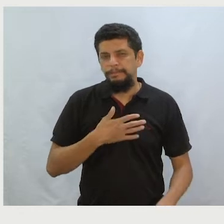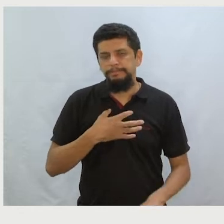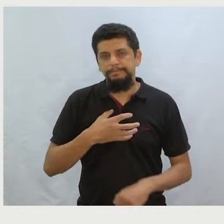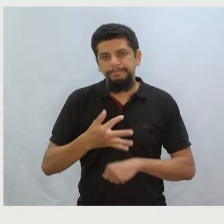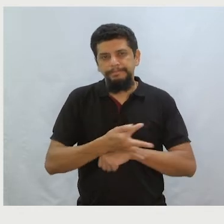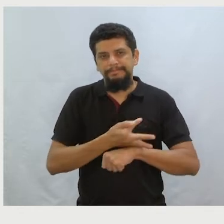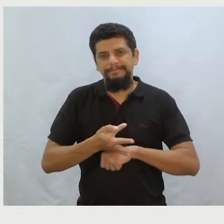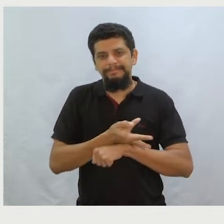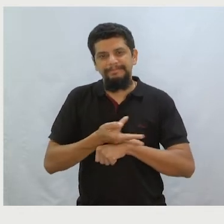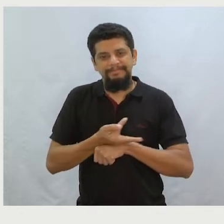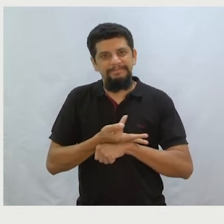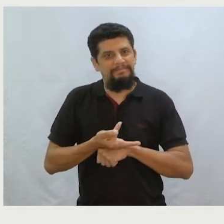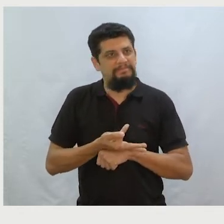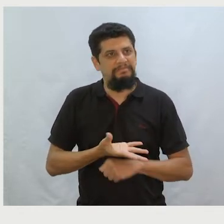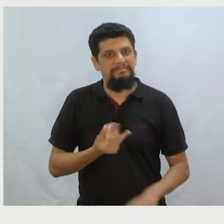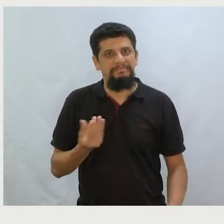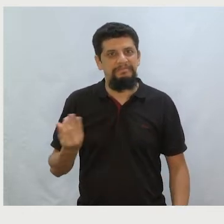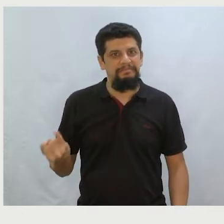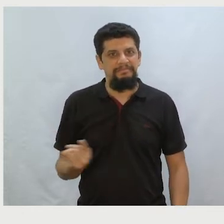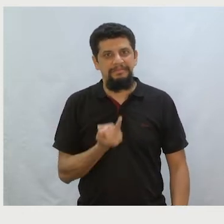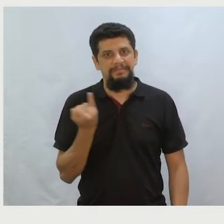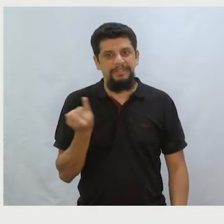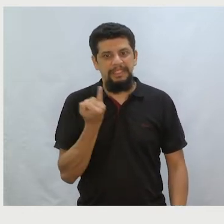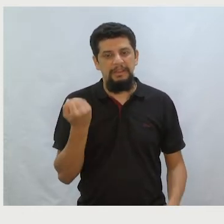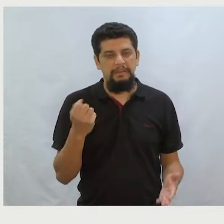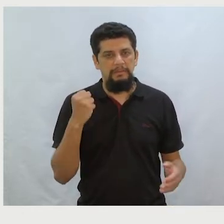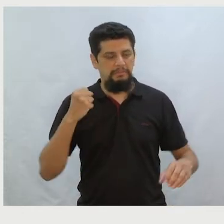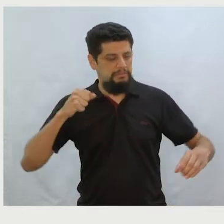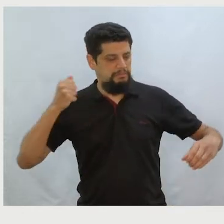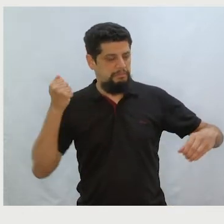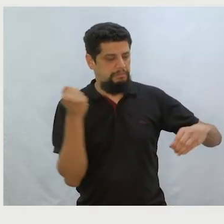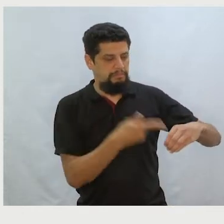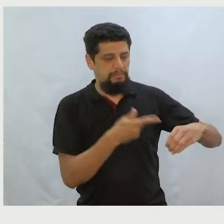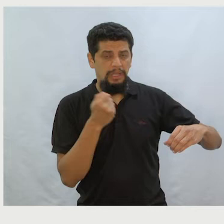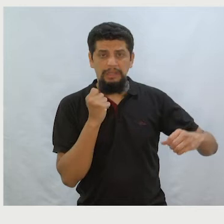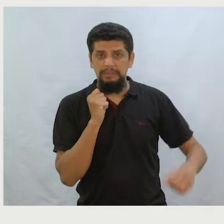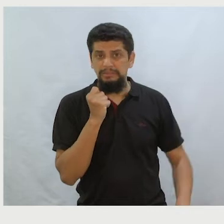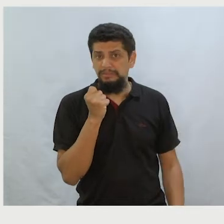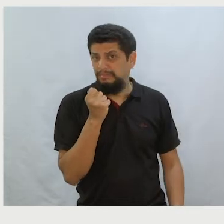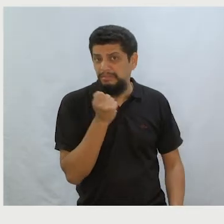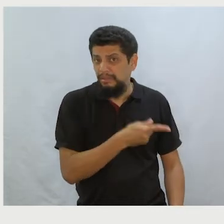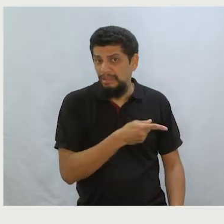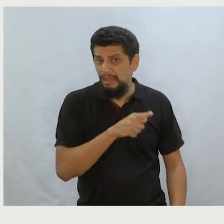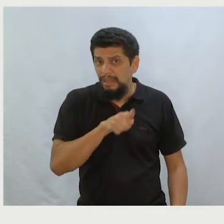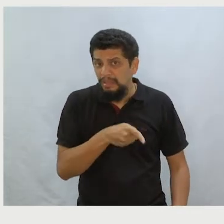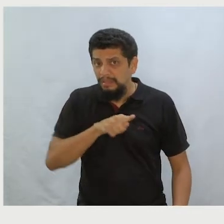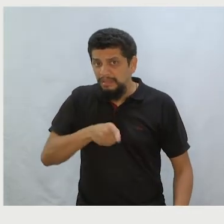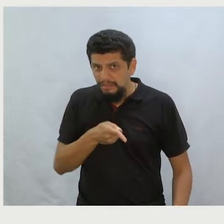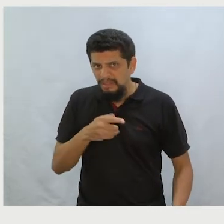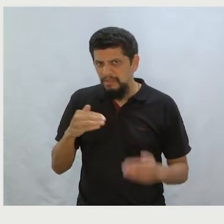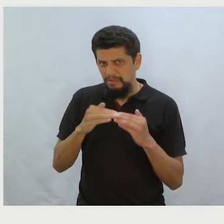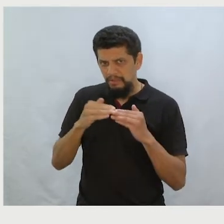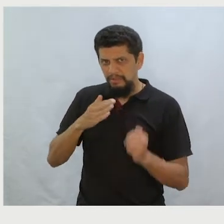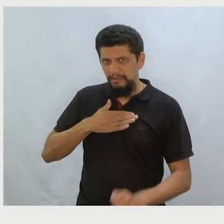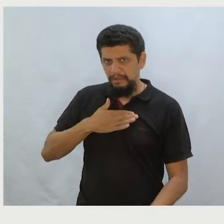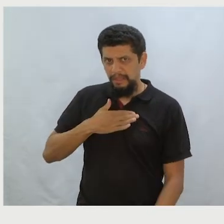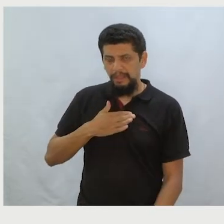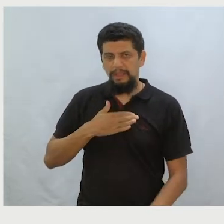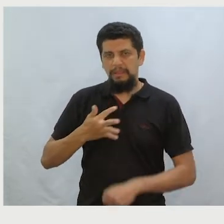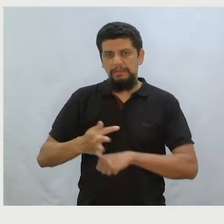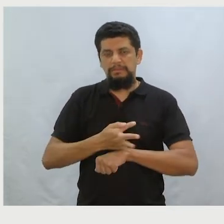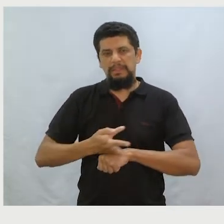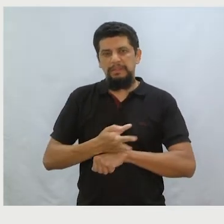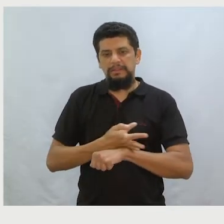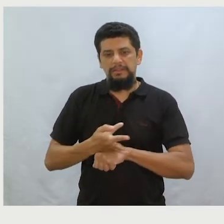de férias era muito mais importante marcar o gol do que as vírgulas concorda e as minhas